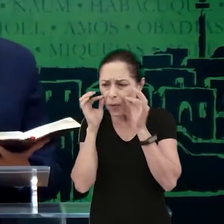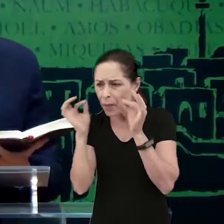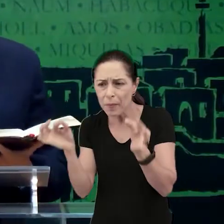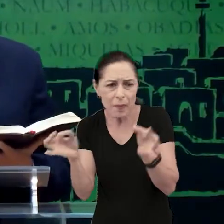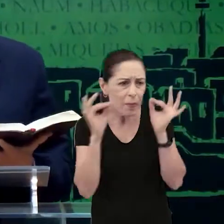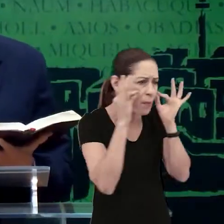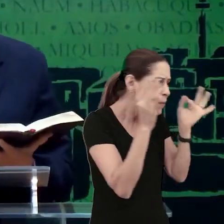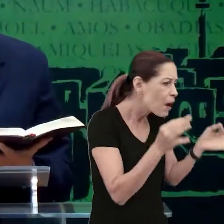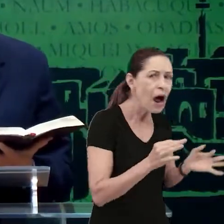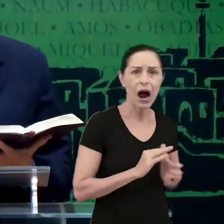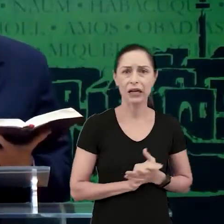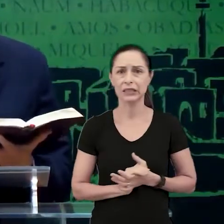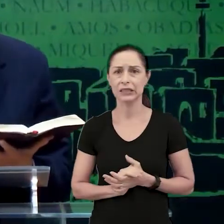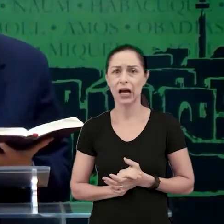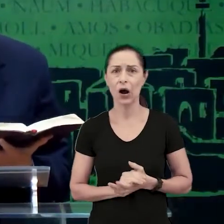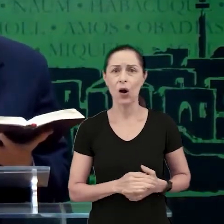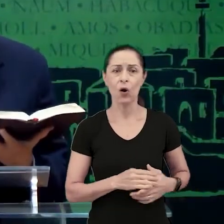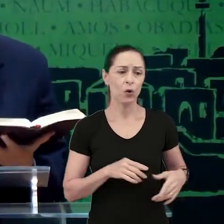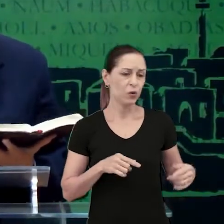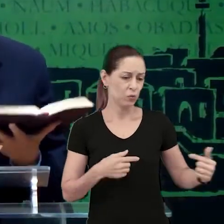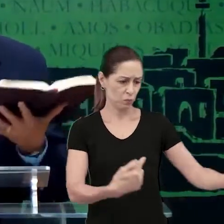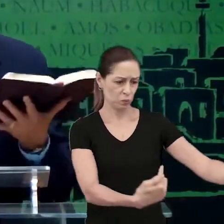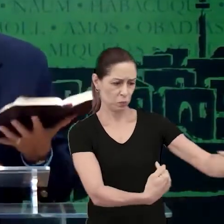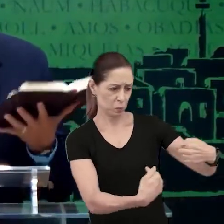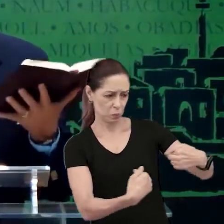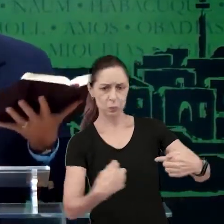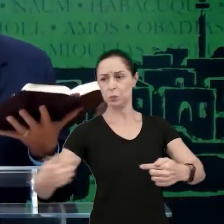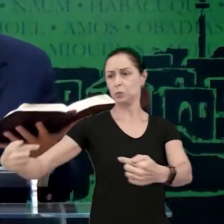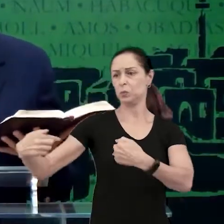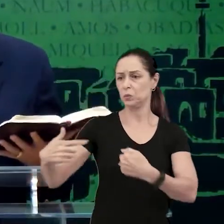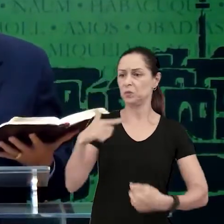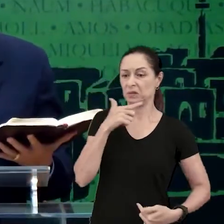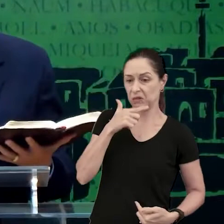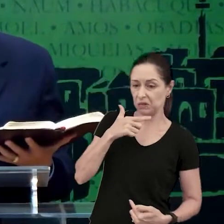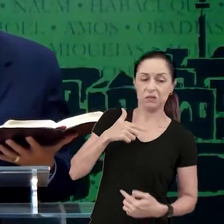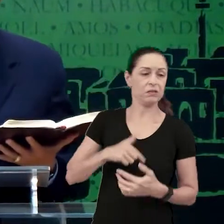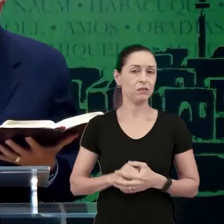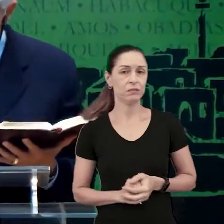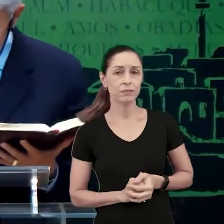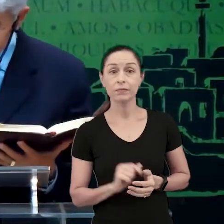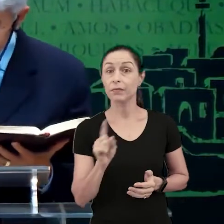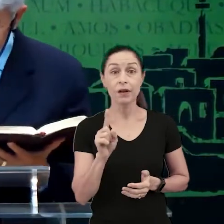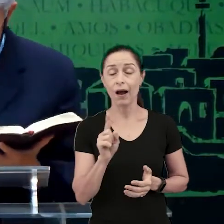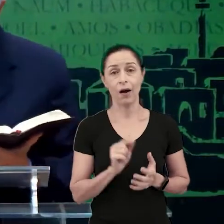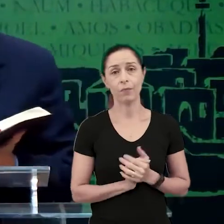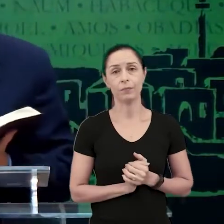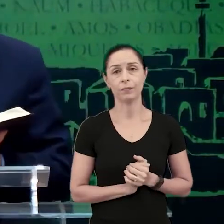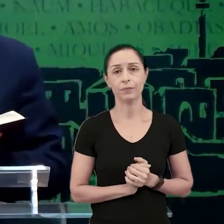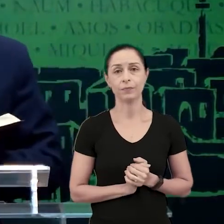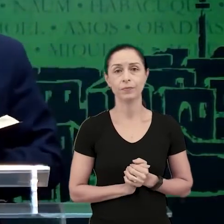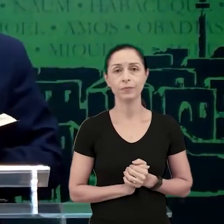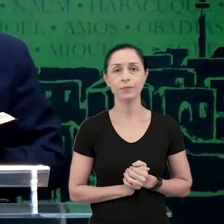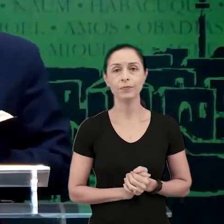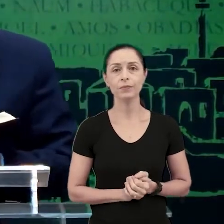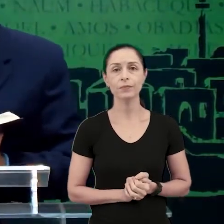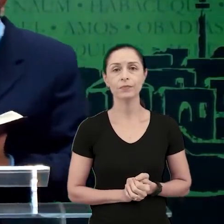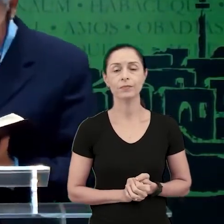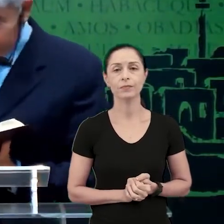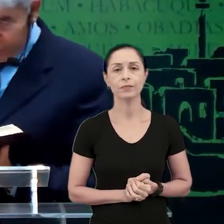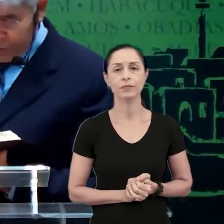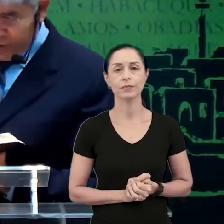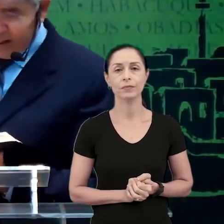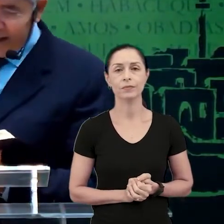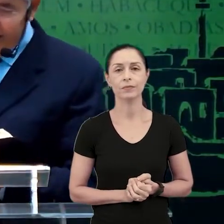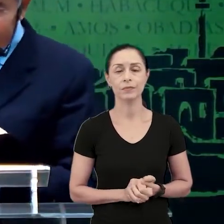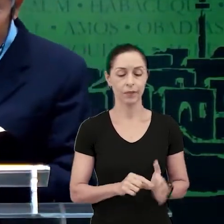coisa: olhe para o julgamento de Deus sobre esses inimigos. Mas olhe mais, olhe